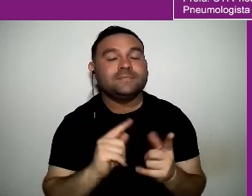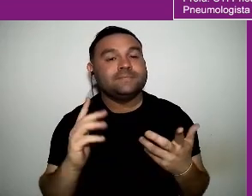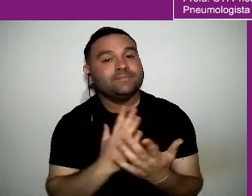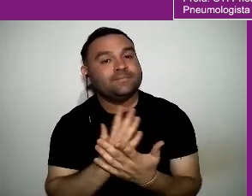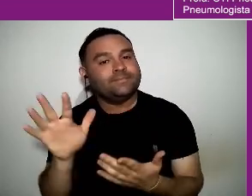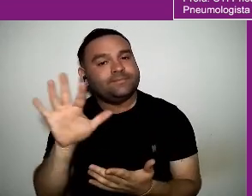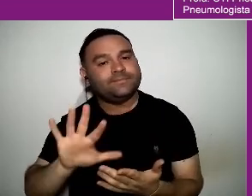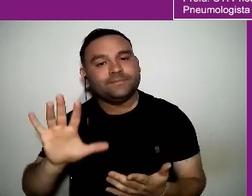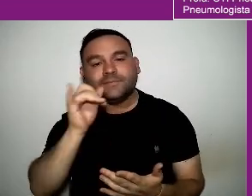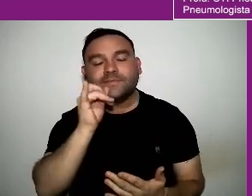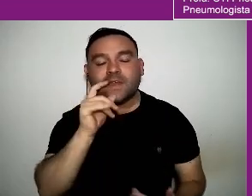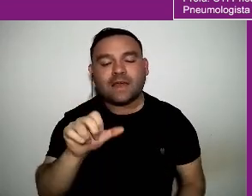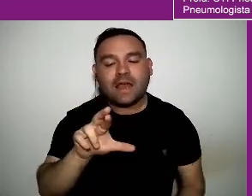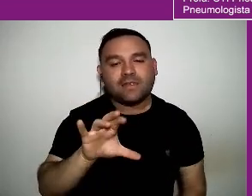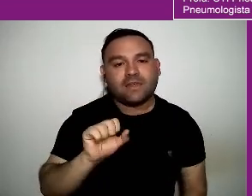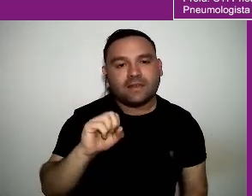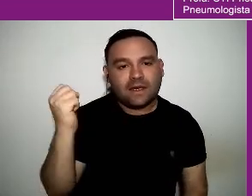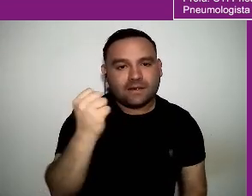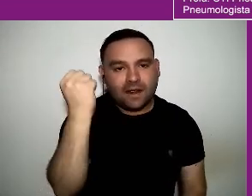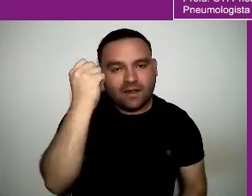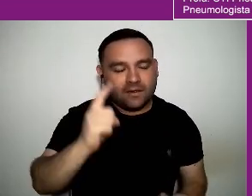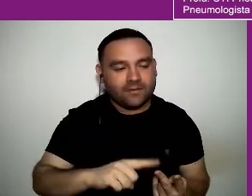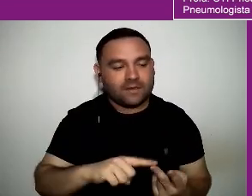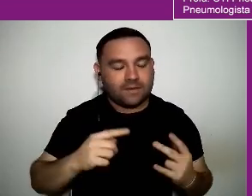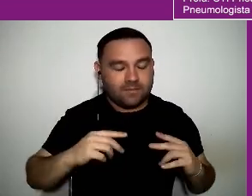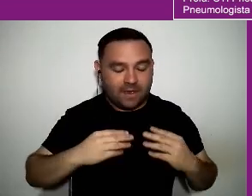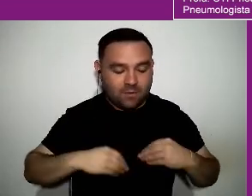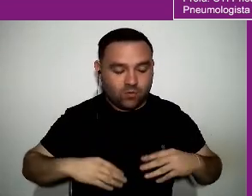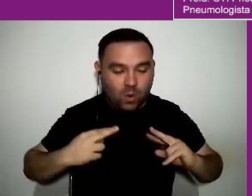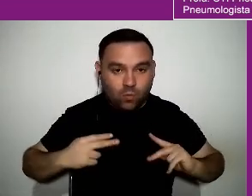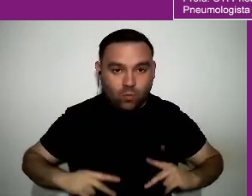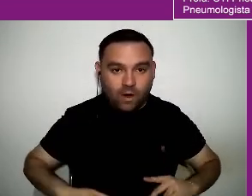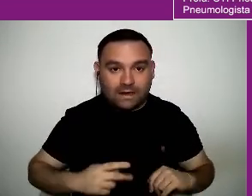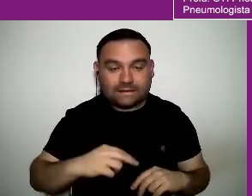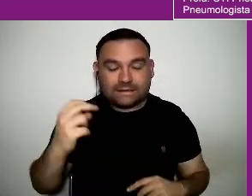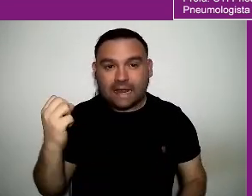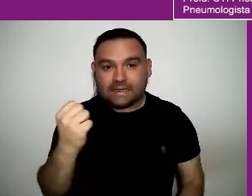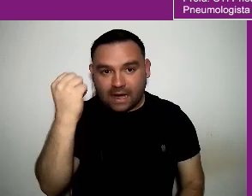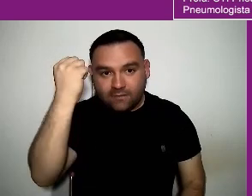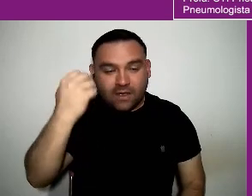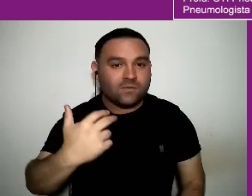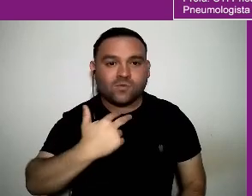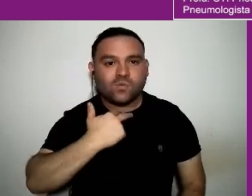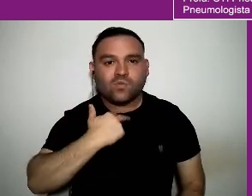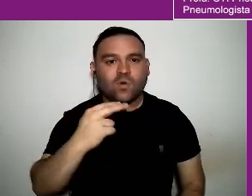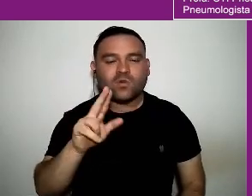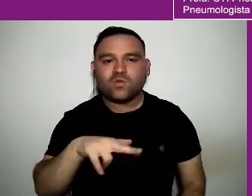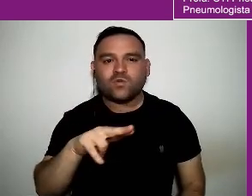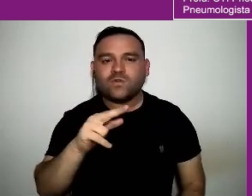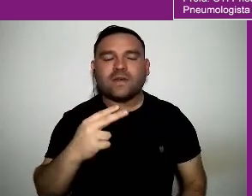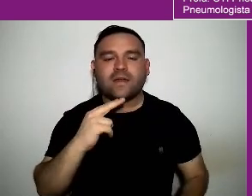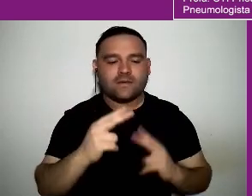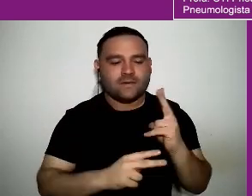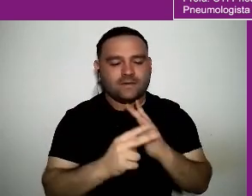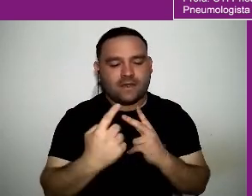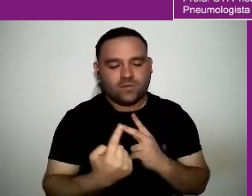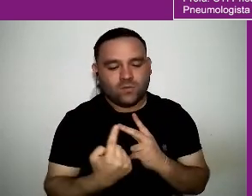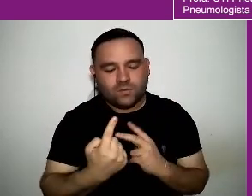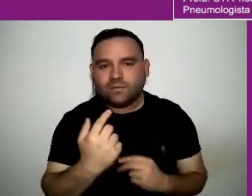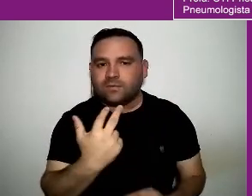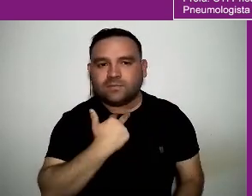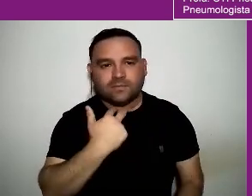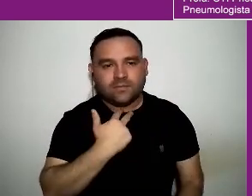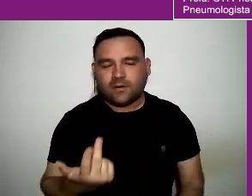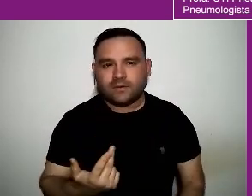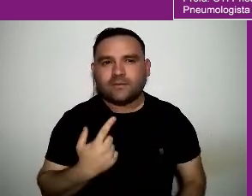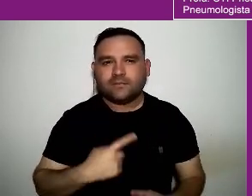cenários, como na SARA grave, na lesão pulmonar grave, não se deve utilizar inicialmente ventilação espontânea.